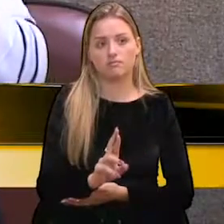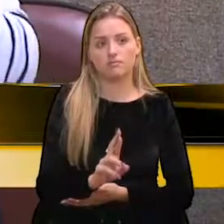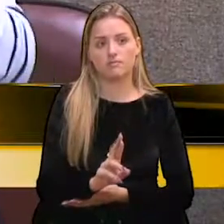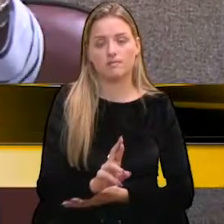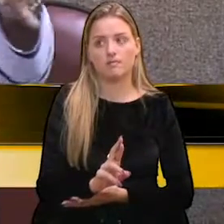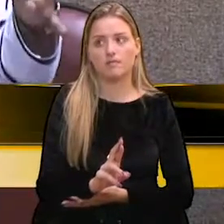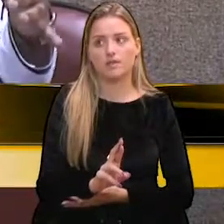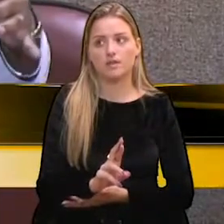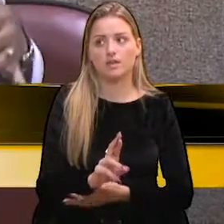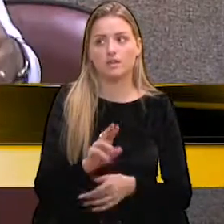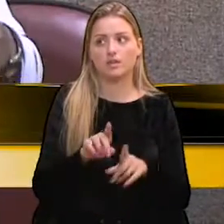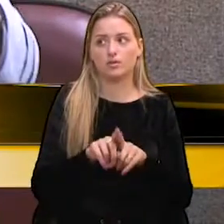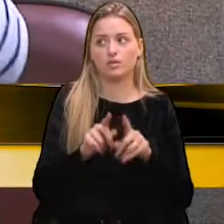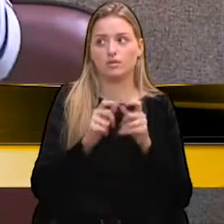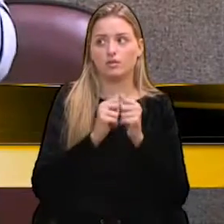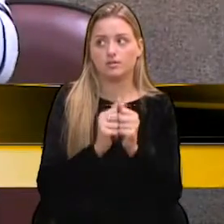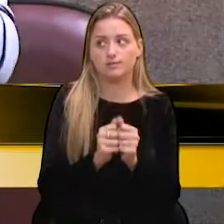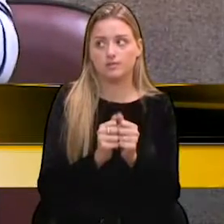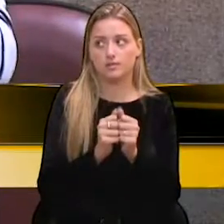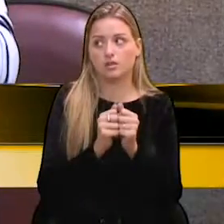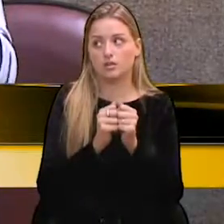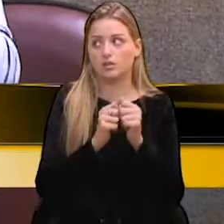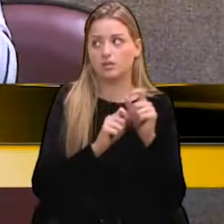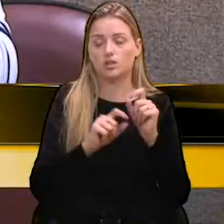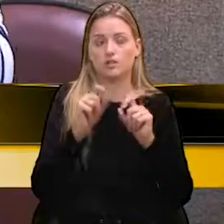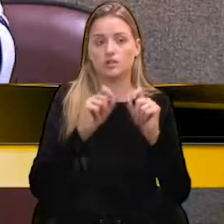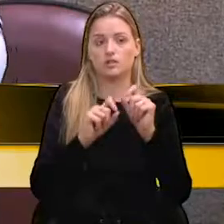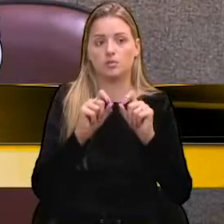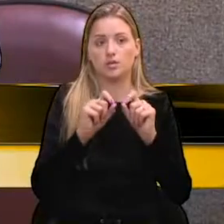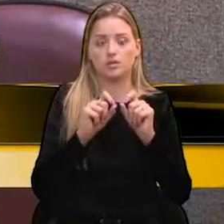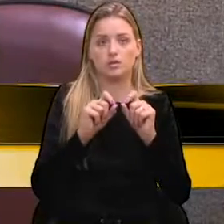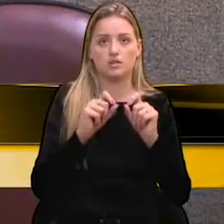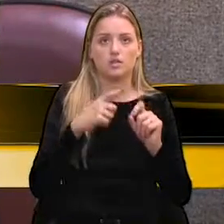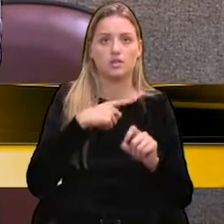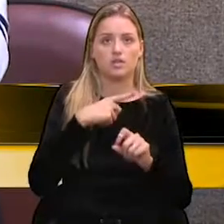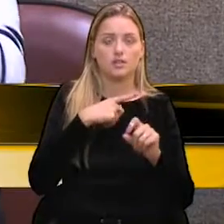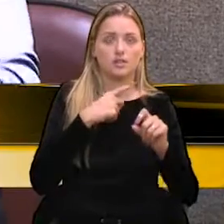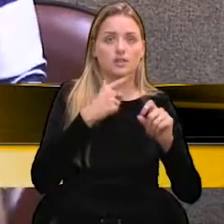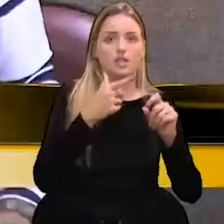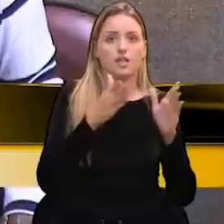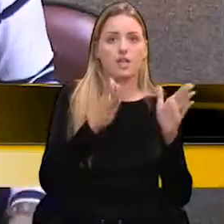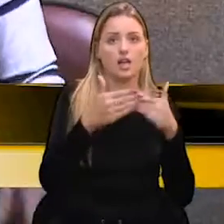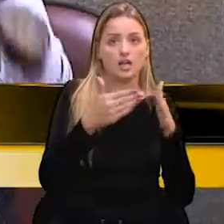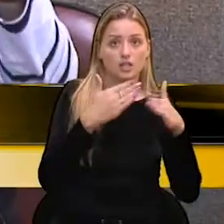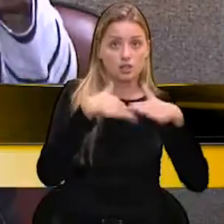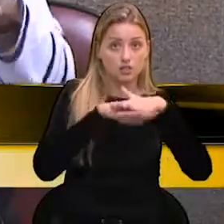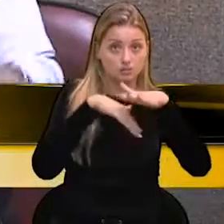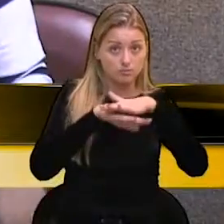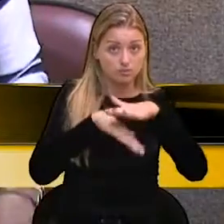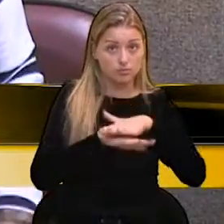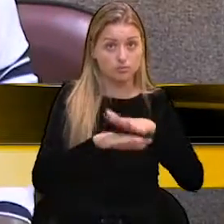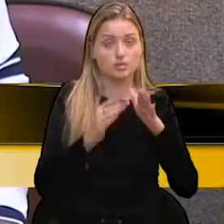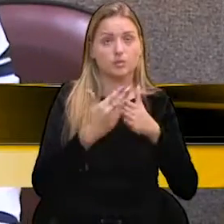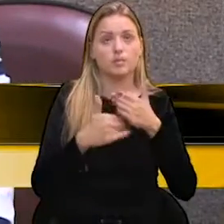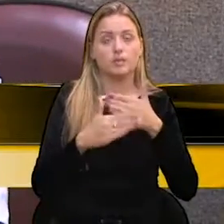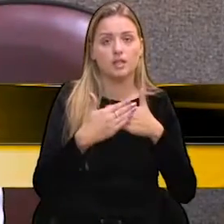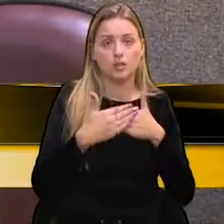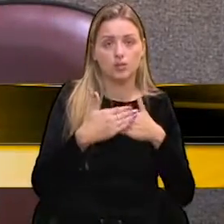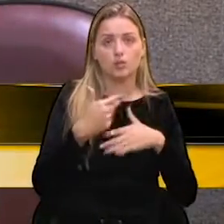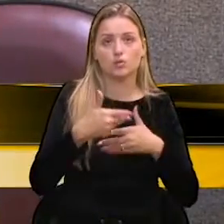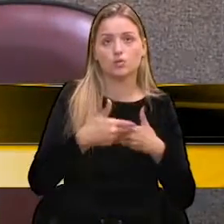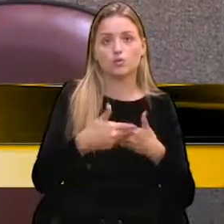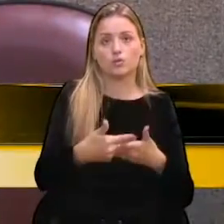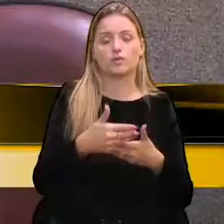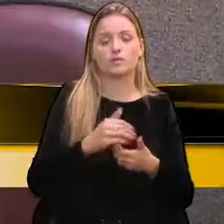se não conseguir em todos os gabinetes de vereadores, coloque todos os vereadores, tem uma caixinha aqui no térreo para que ali sejam colocados